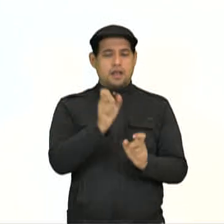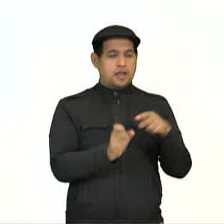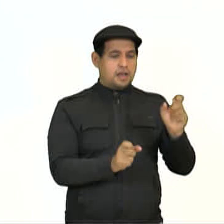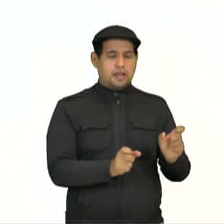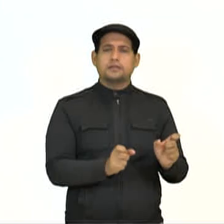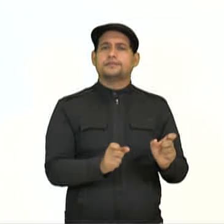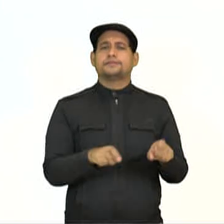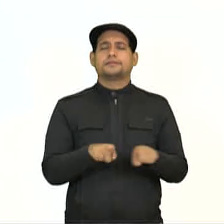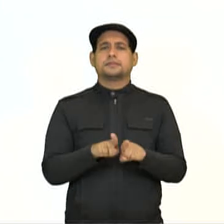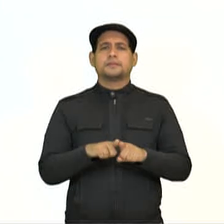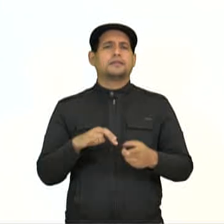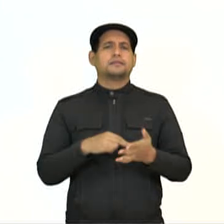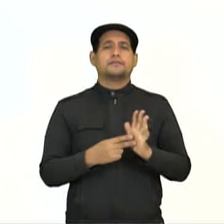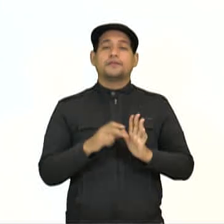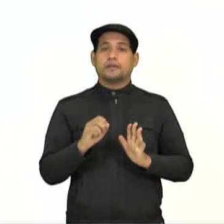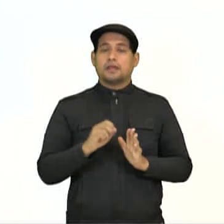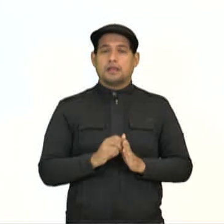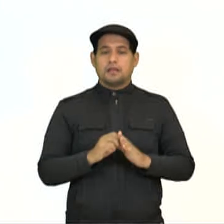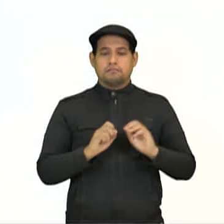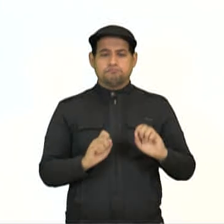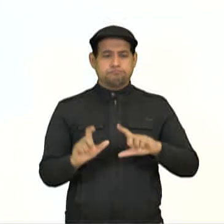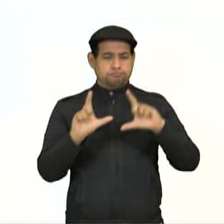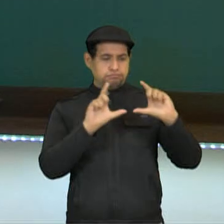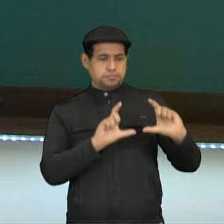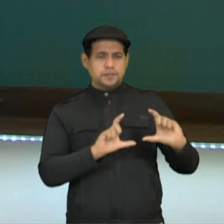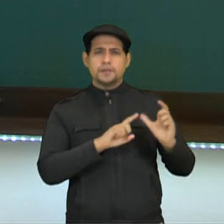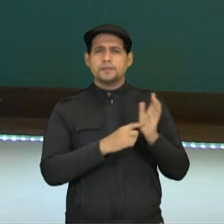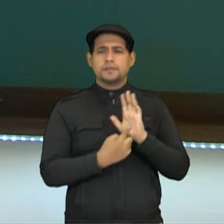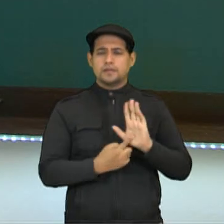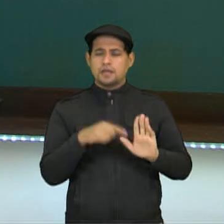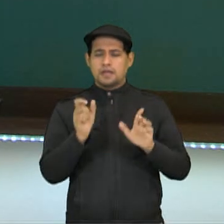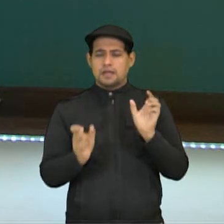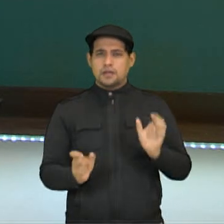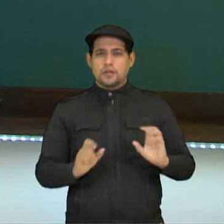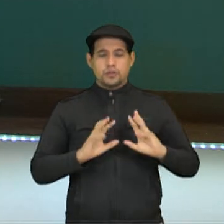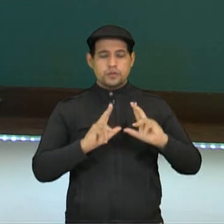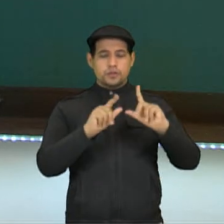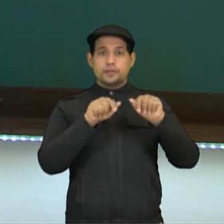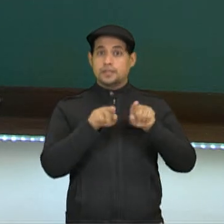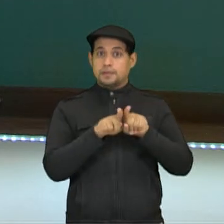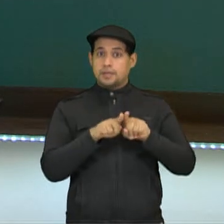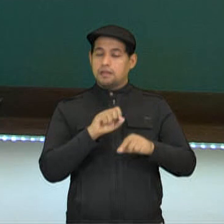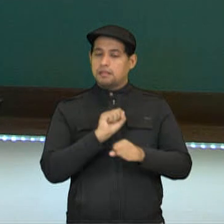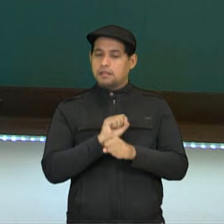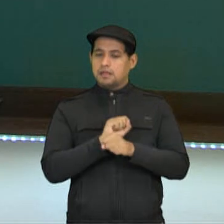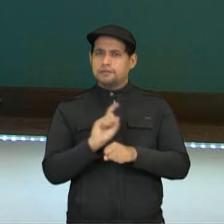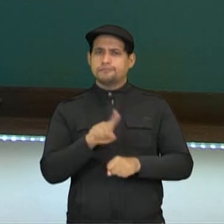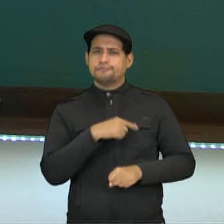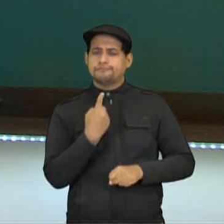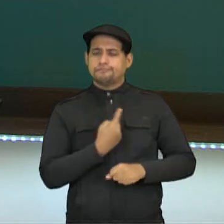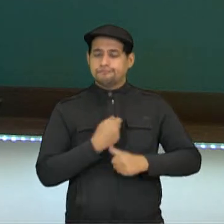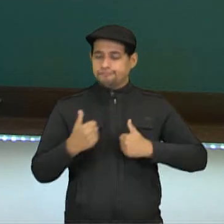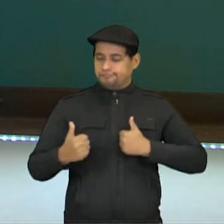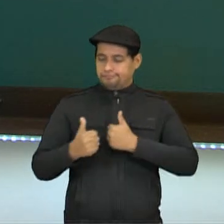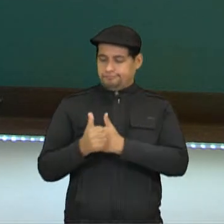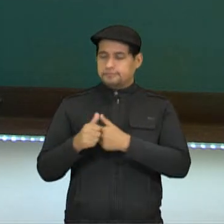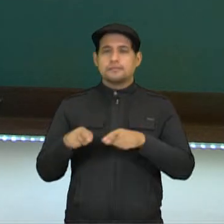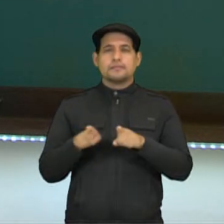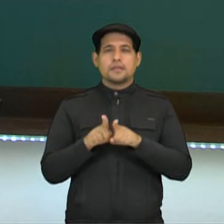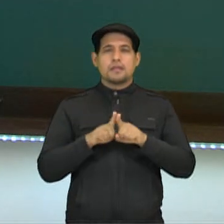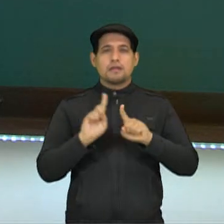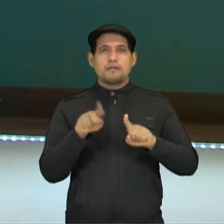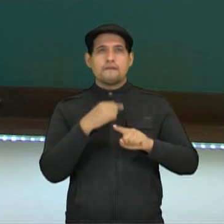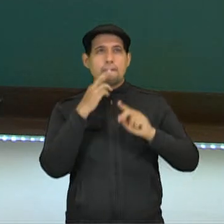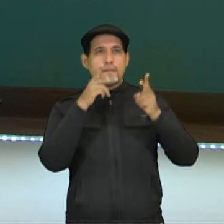ads. Aqui nessa imagem está o classificado inteiro. Daqui a pouco nós vamos aproximar e